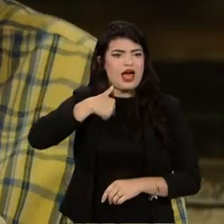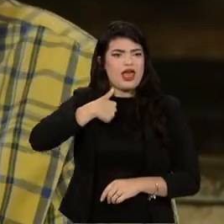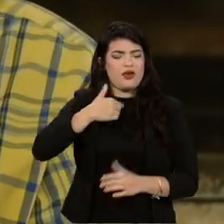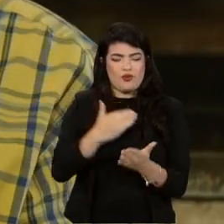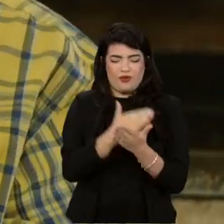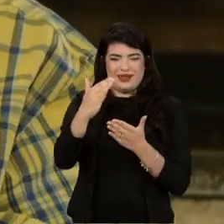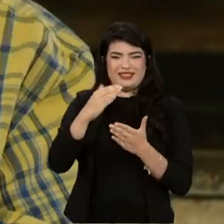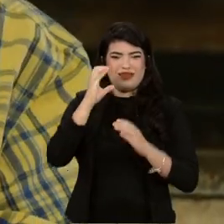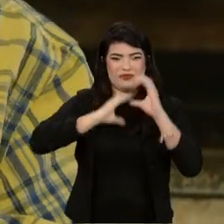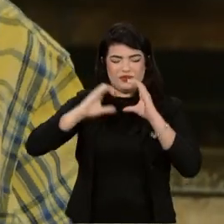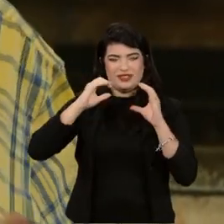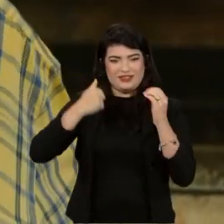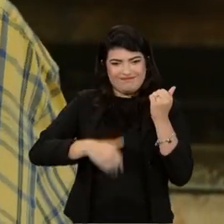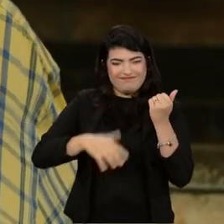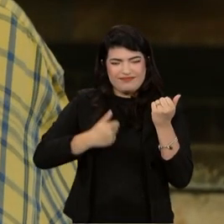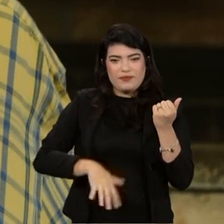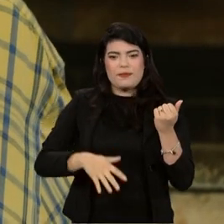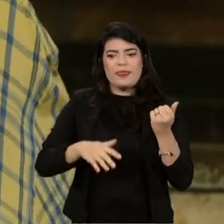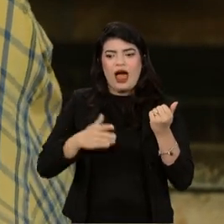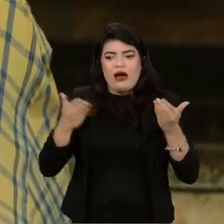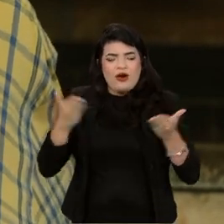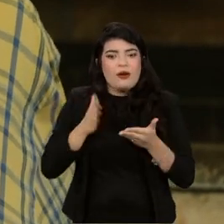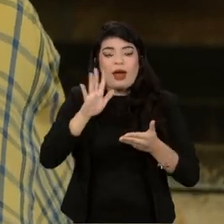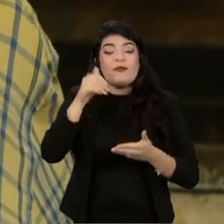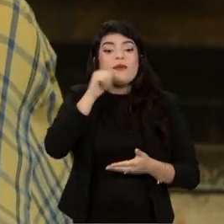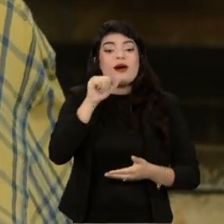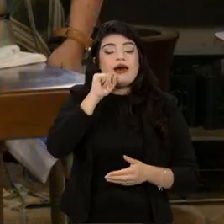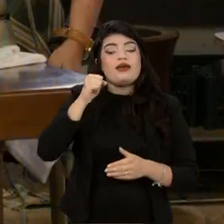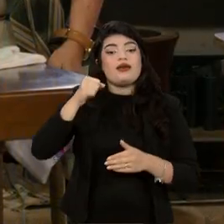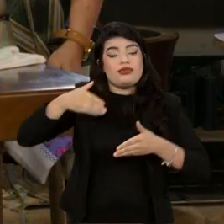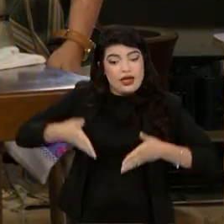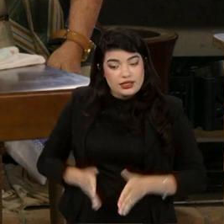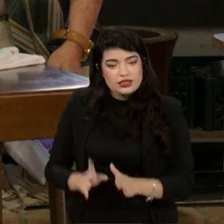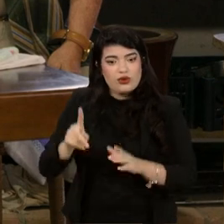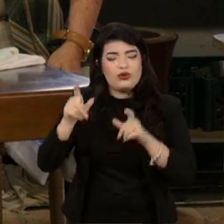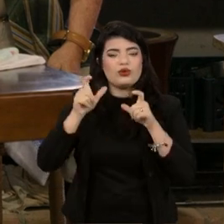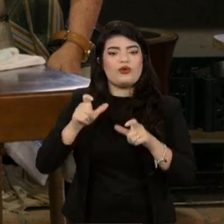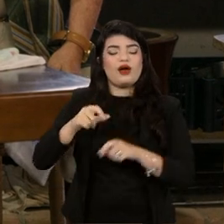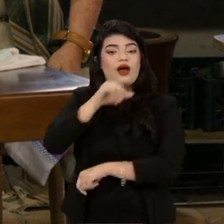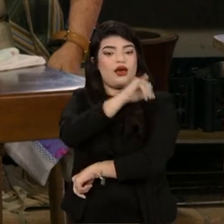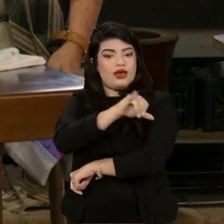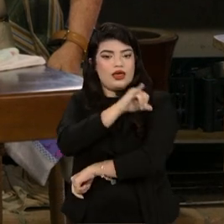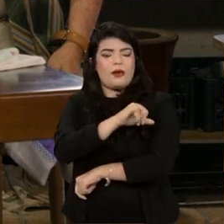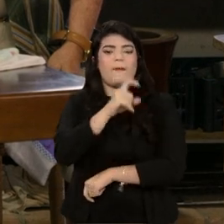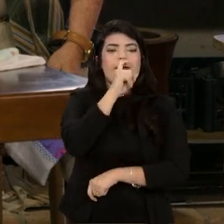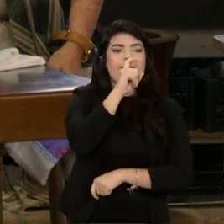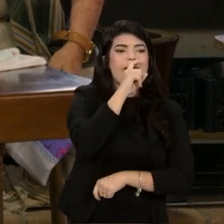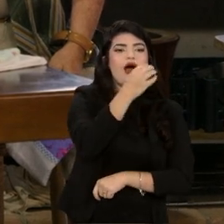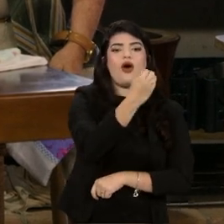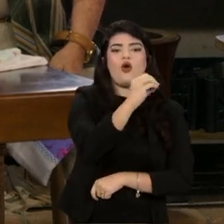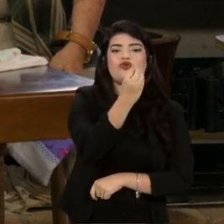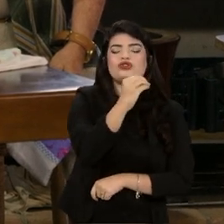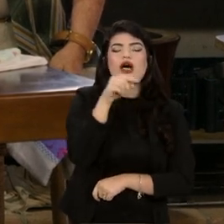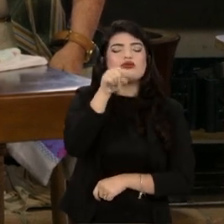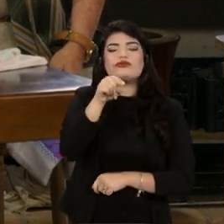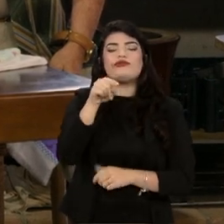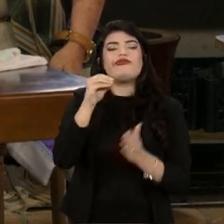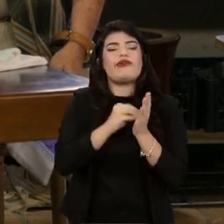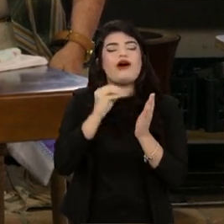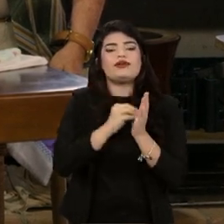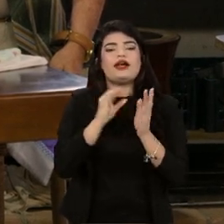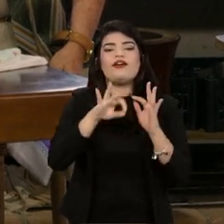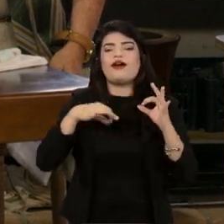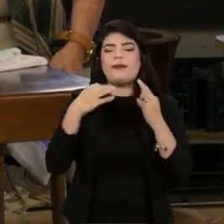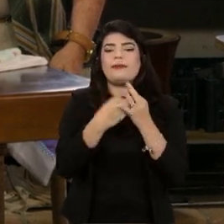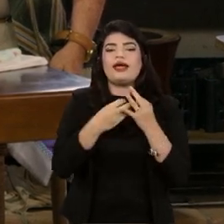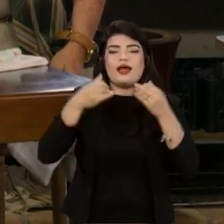sertaneja, não. Minha mãe nasceu no Rio de Janeiro, era carioca de Laranjeiras. Meu pai era de Osasco, não tenho nenhum parente no interior, mas eu não